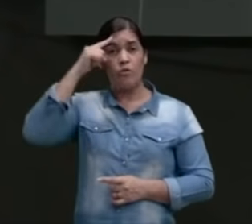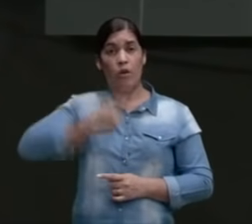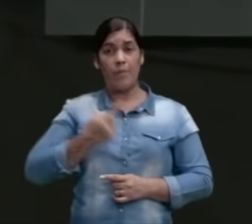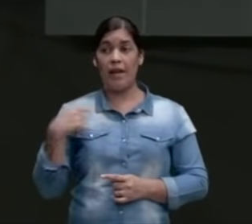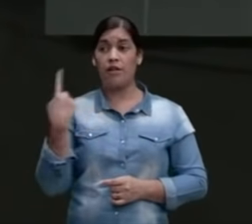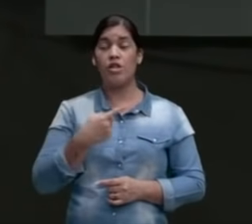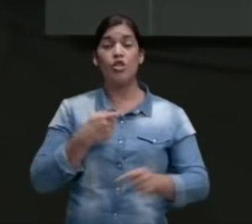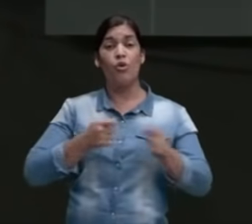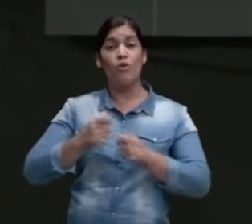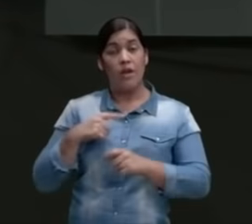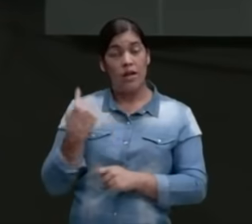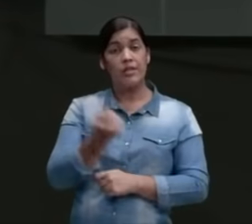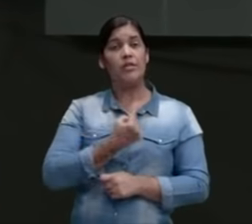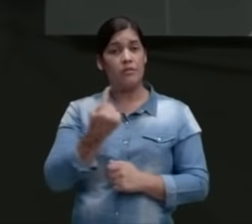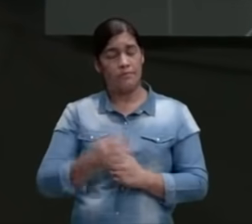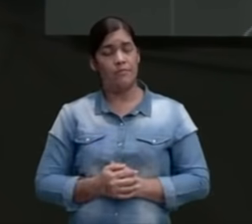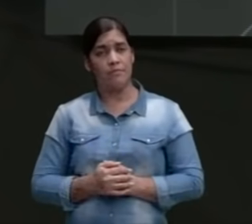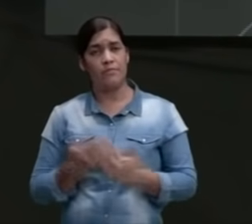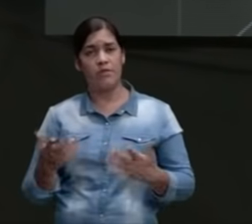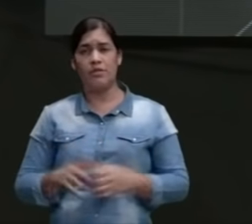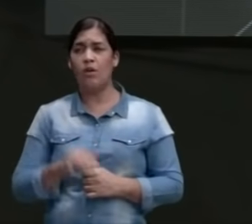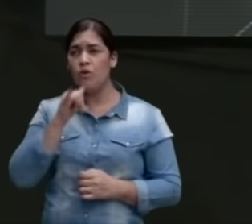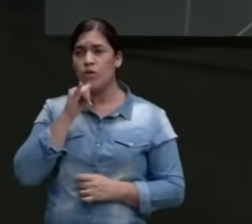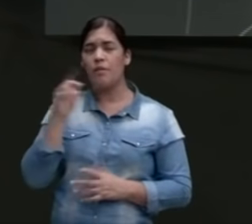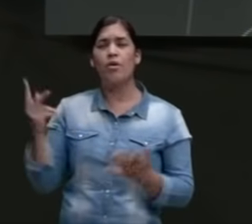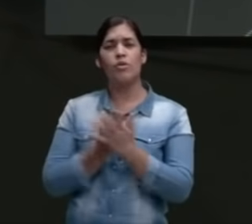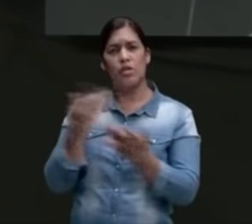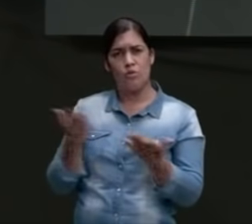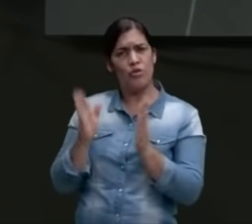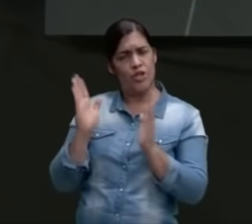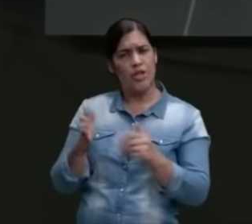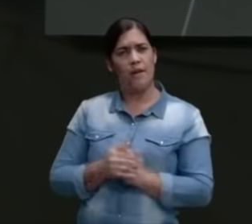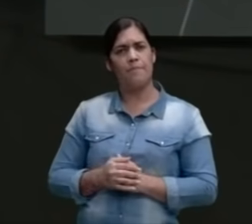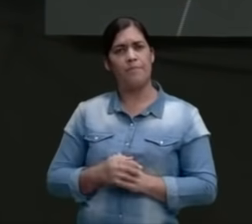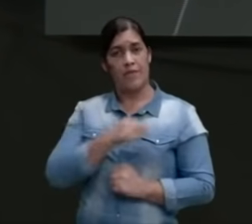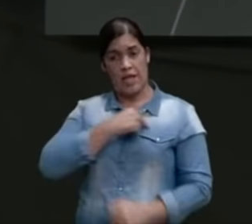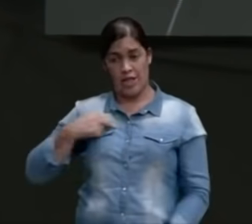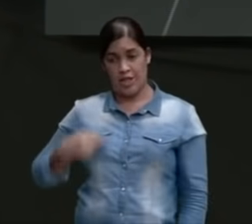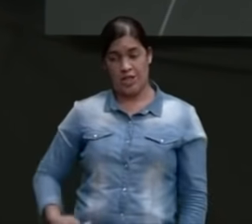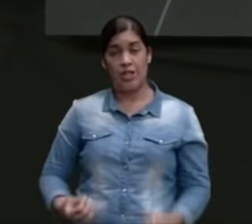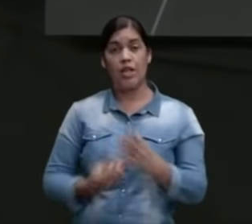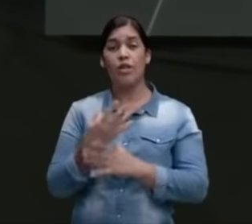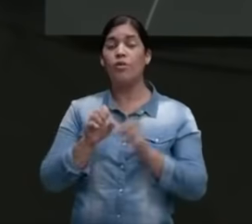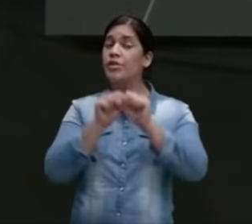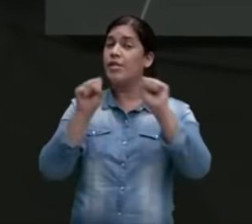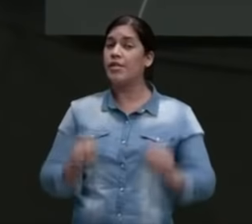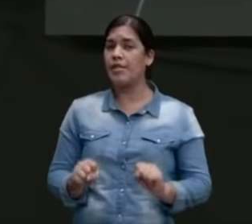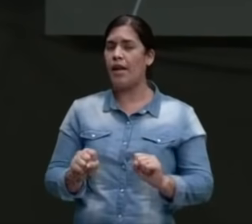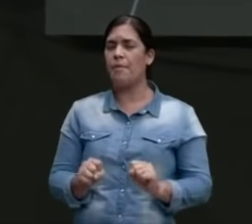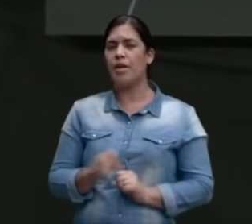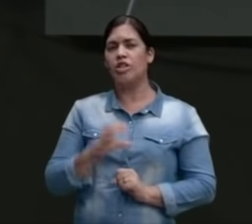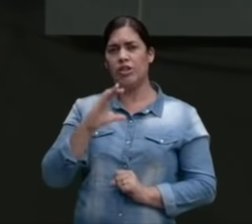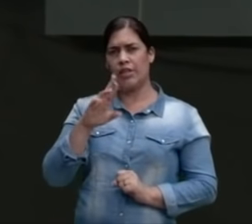controlar. Então nós vemos um exemplo, o que está acontecendo hoje já. A China criou um sistema chamado o sistema de